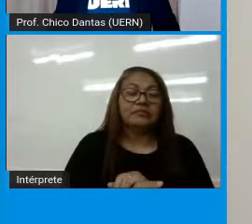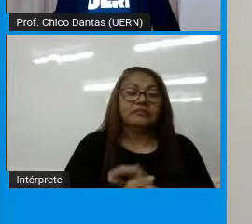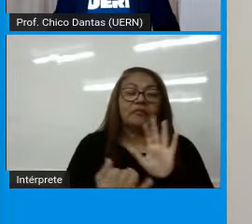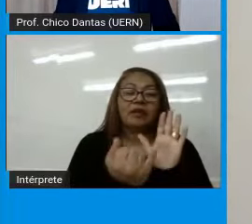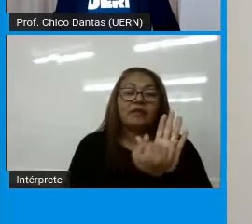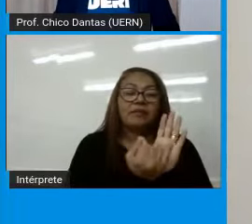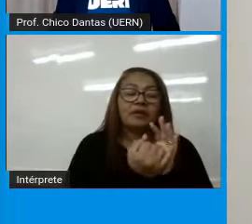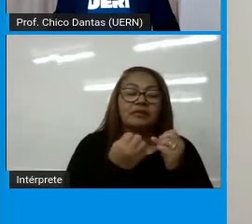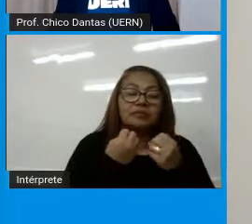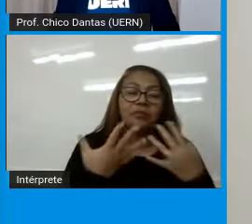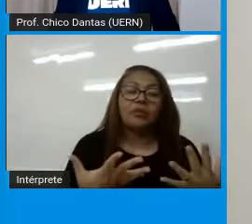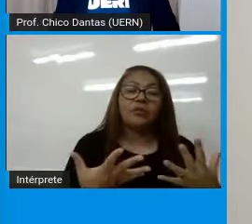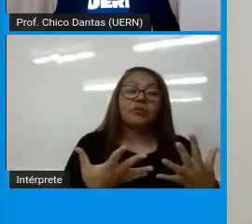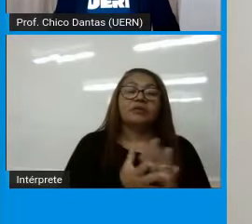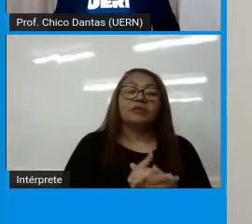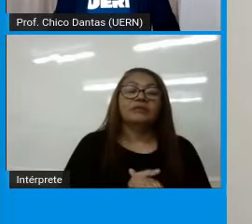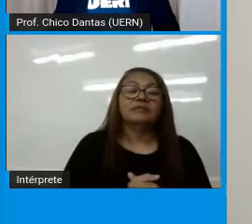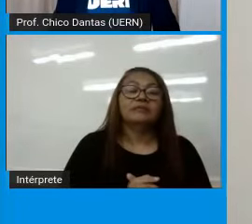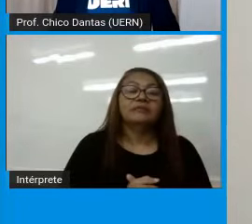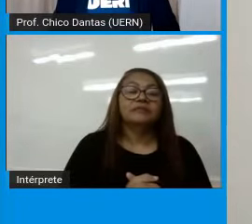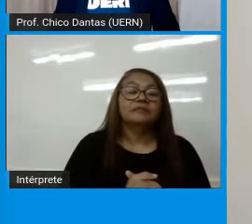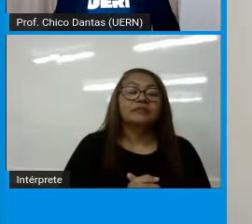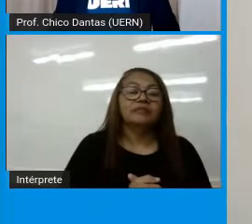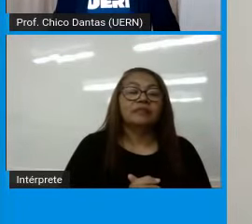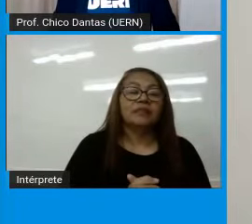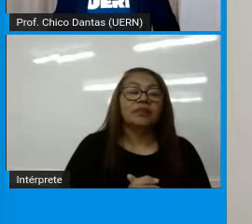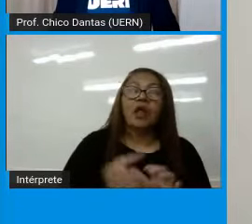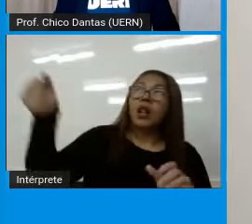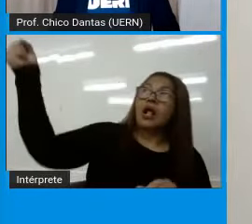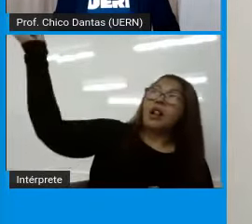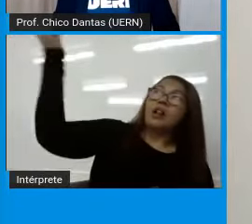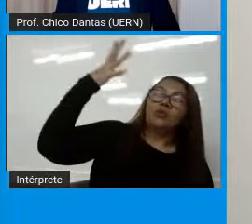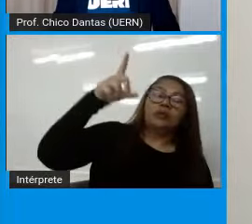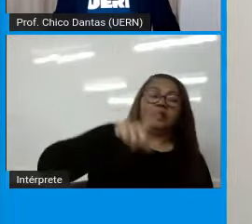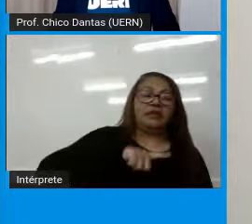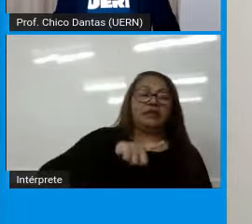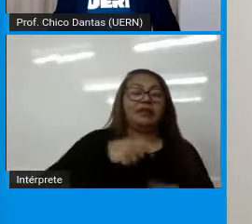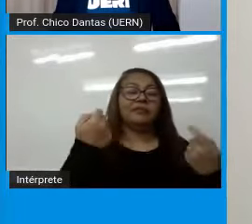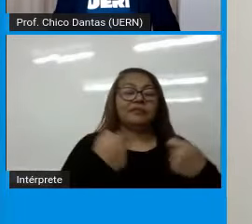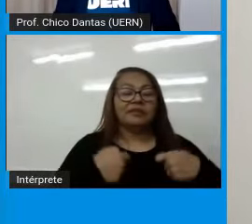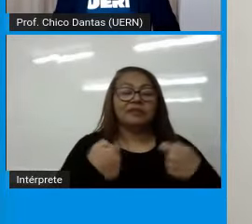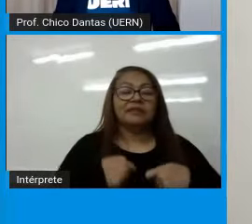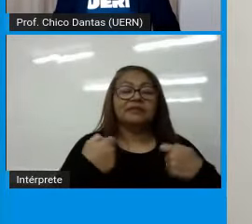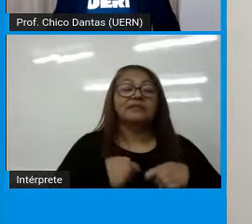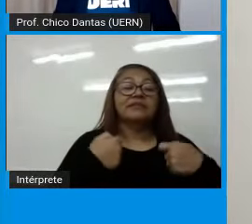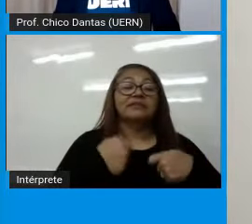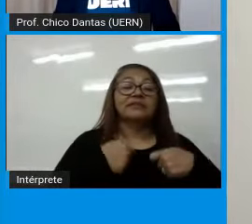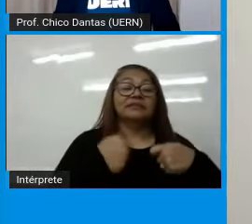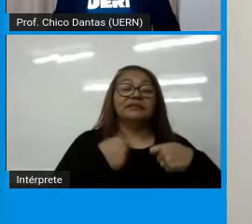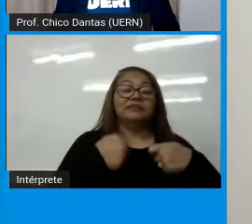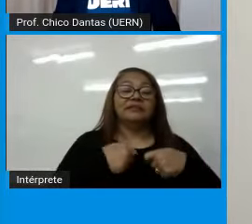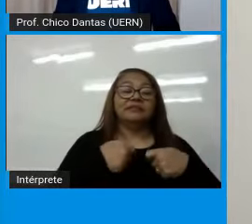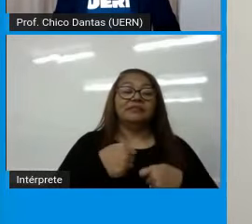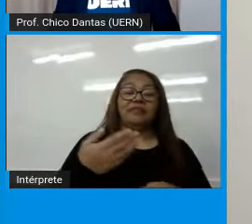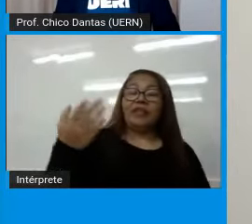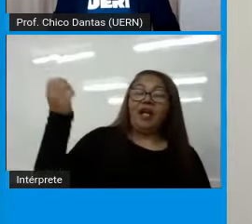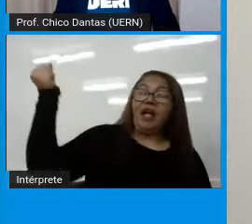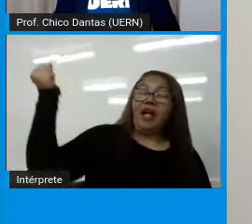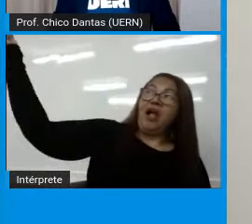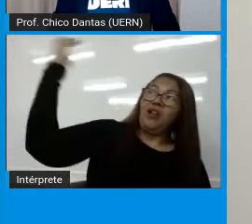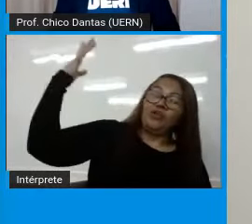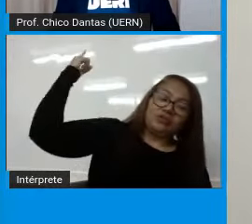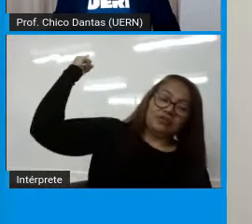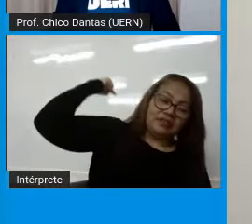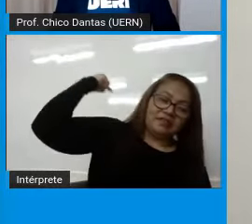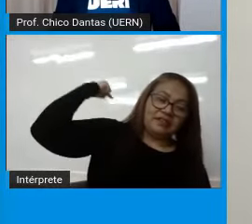Escolha um local iluminado, em que seu rosto apareça bem na câmera. Cuidado com fonte de luz atrás de você, como uma janela aberta, por exemplo,